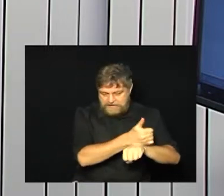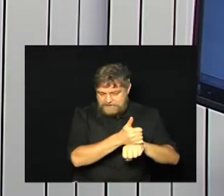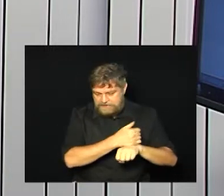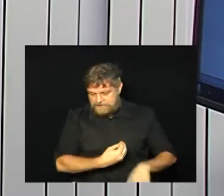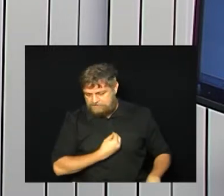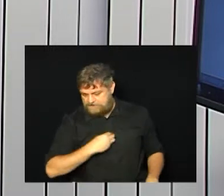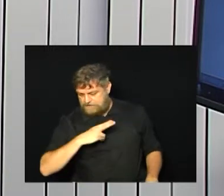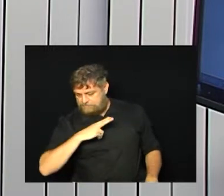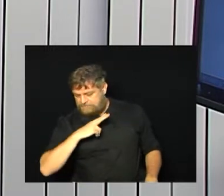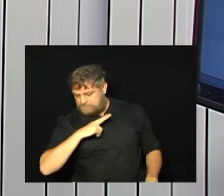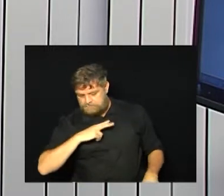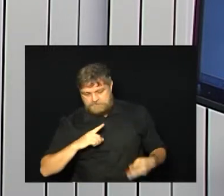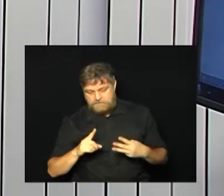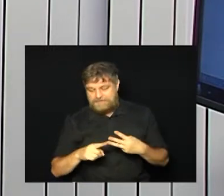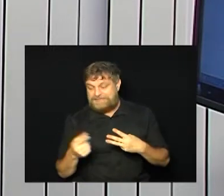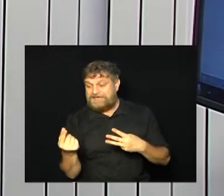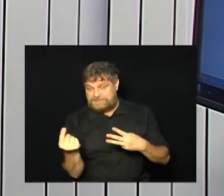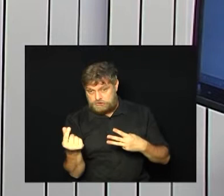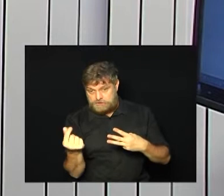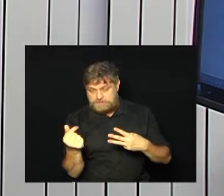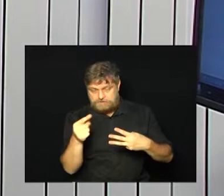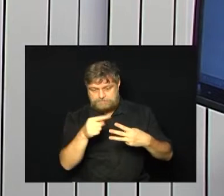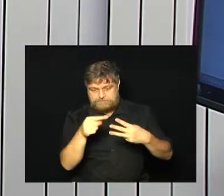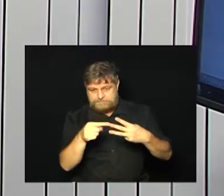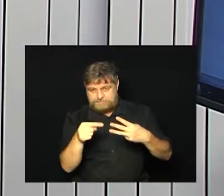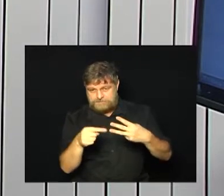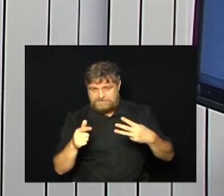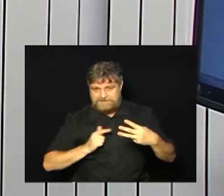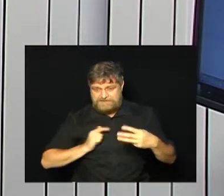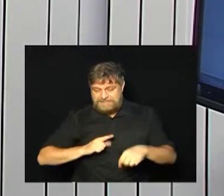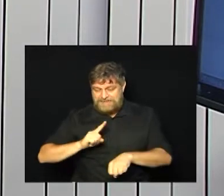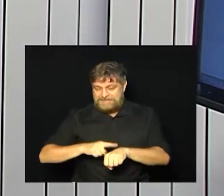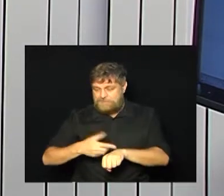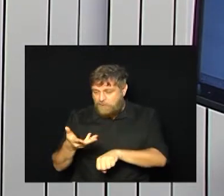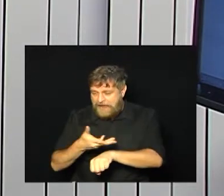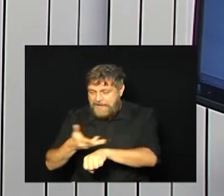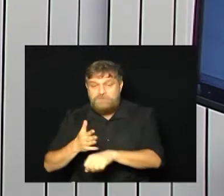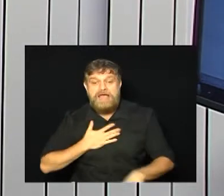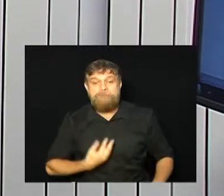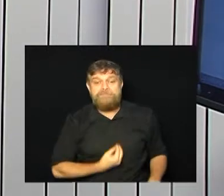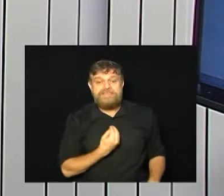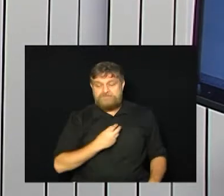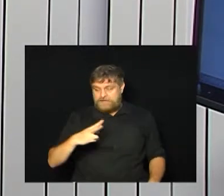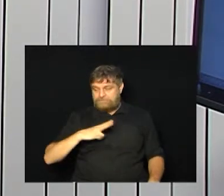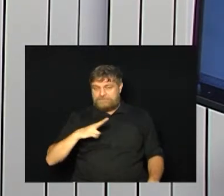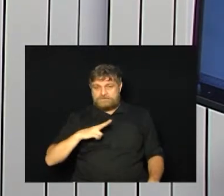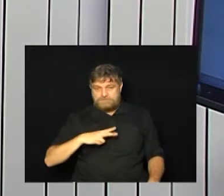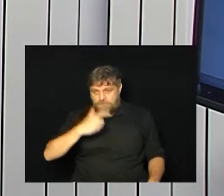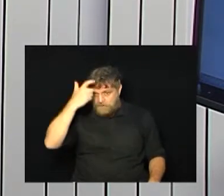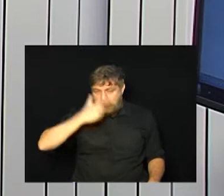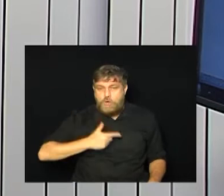vida pessoal e a questão financeira. Tem algo que é a curto prazo? Então, a minha vida pessoal é algo que eu